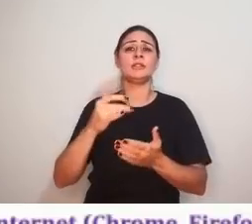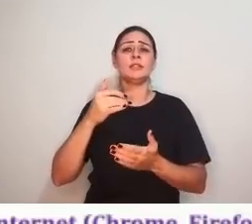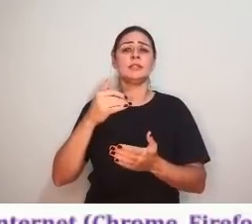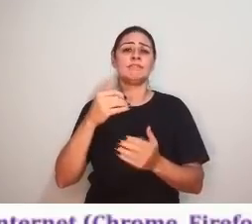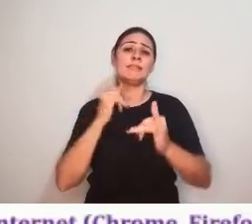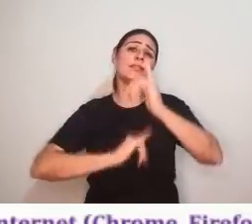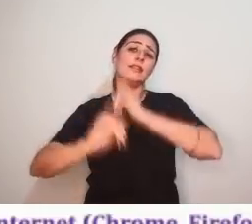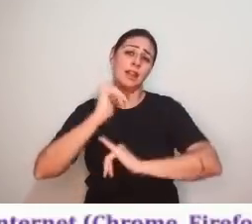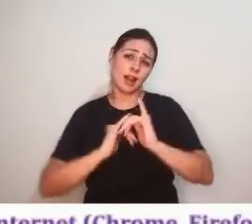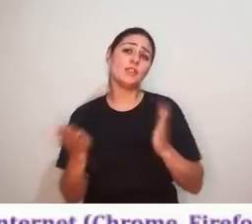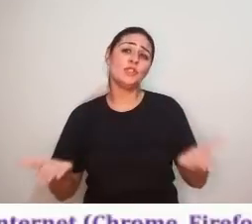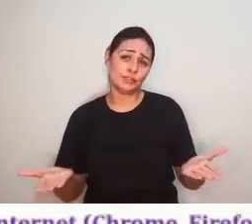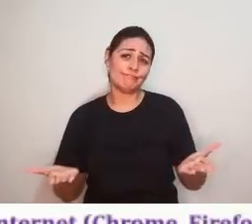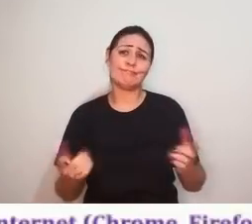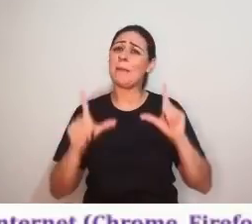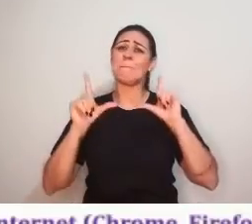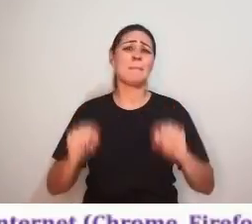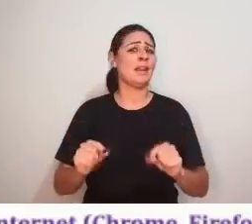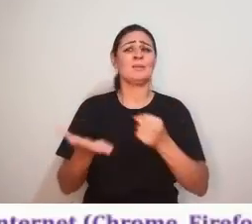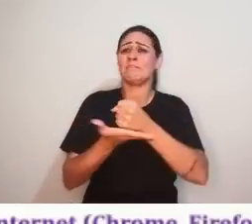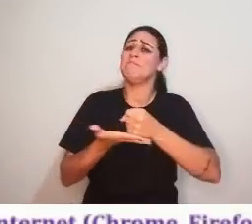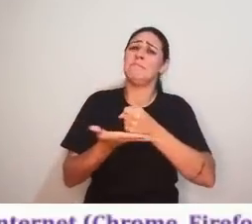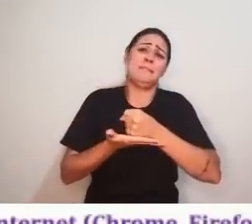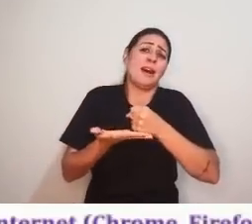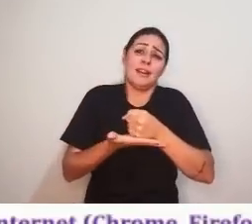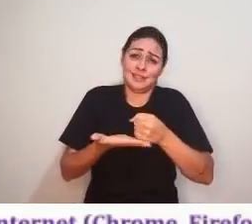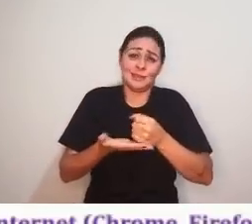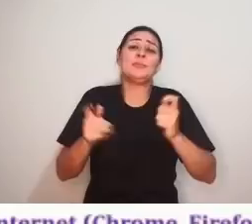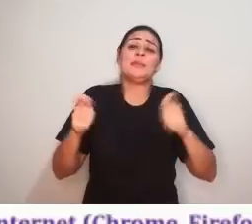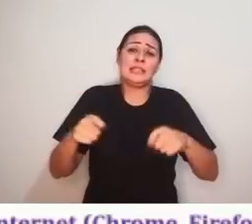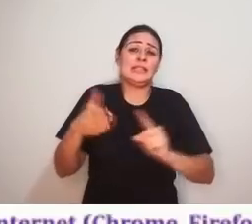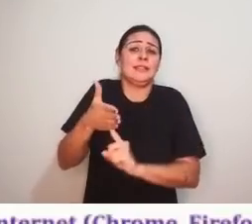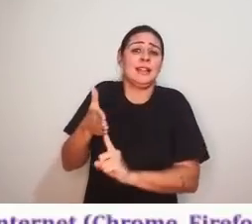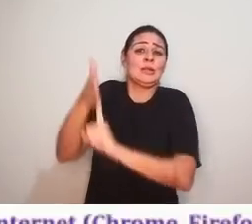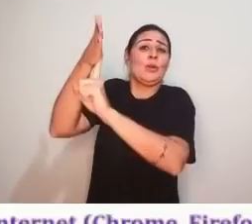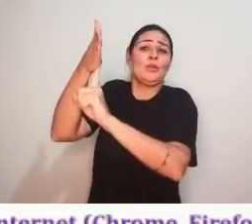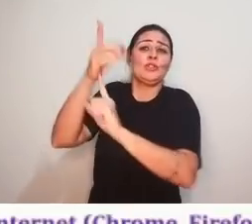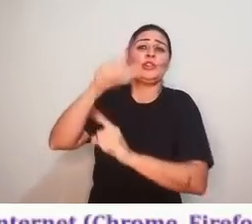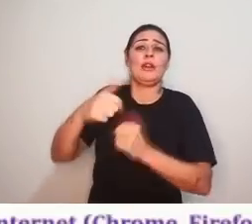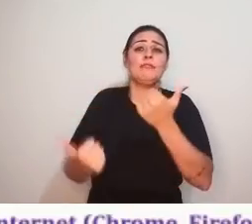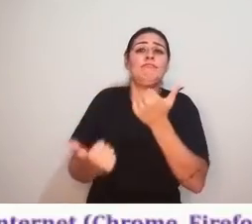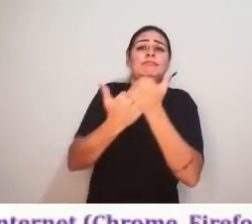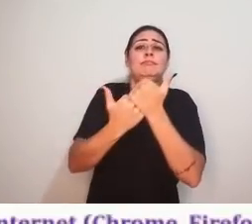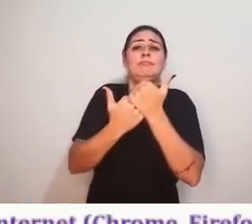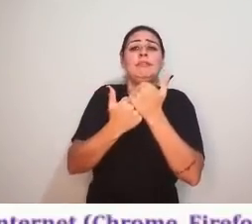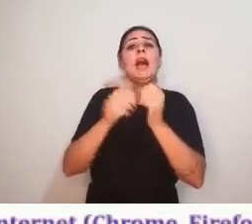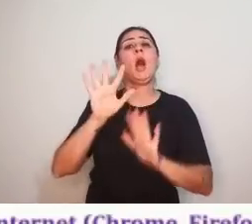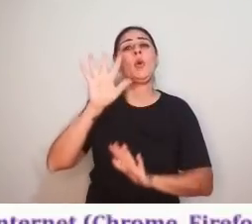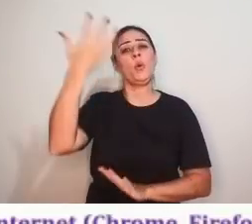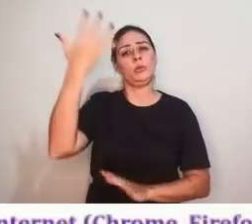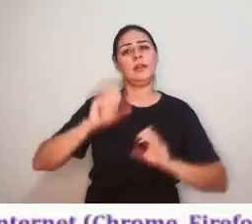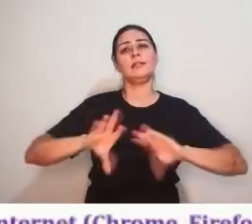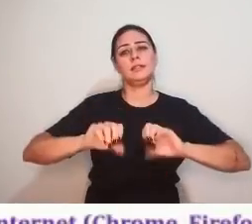internet. Esse, digamos, é o mínimo que a gente precisa considerar como componente tecnológico de suporte